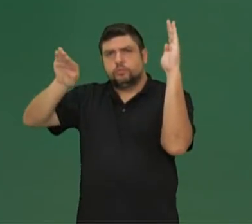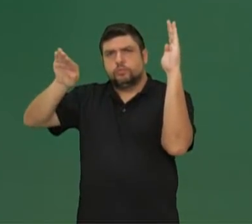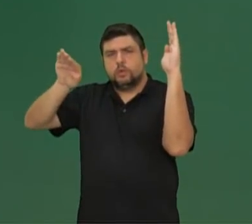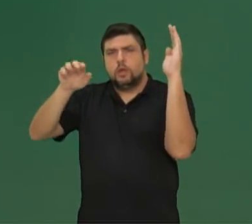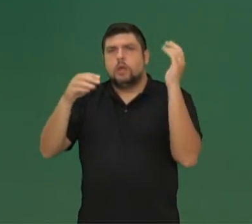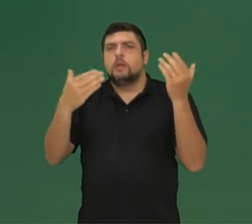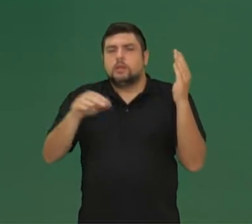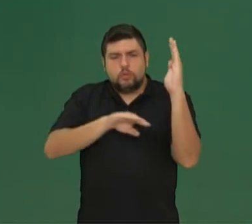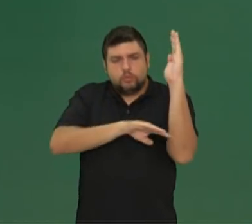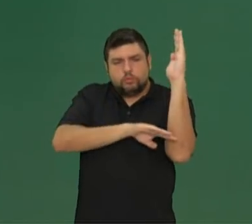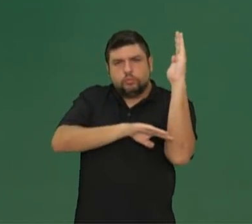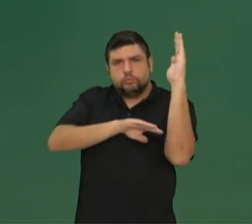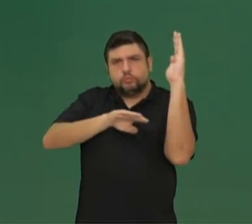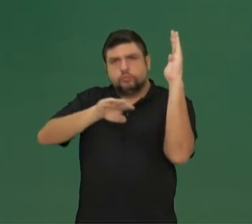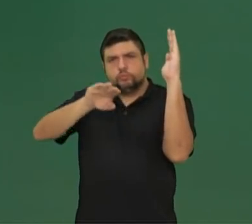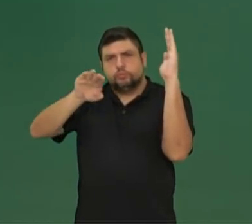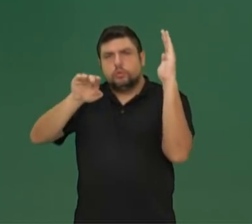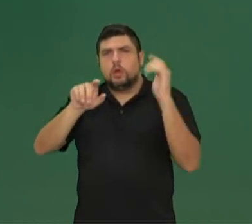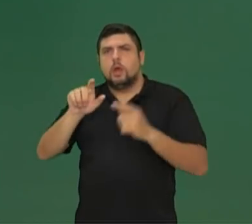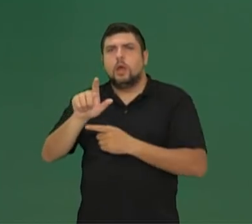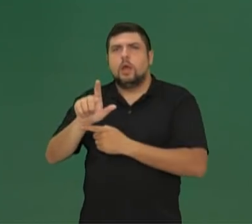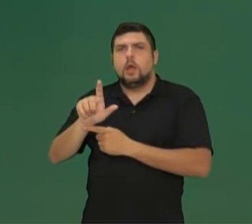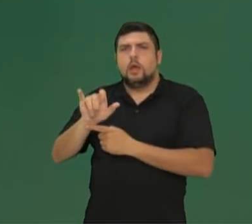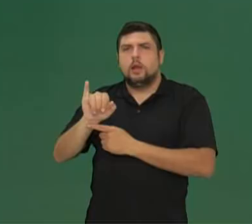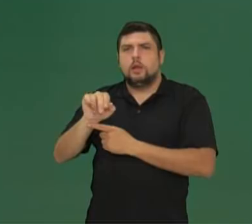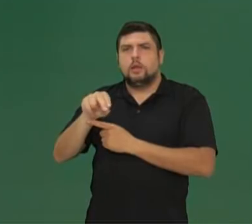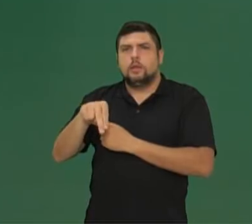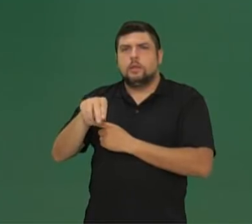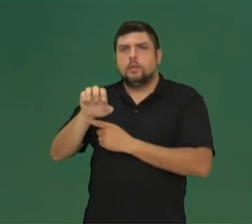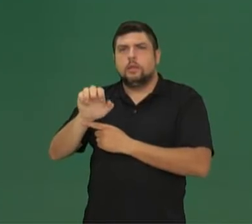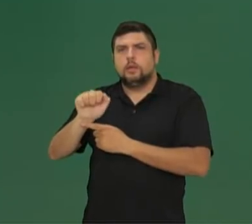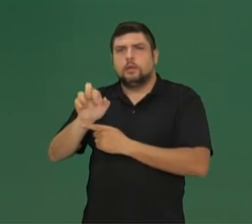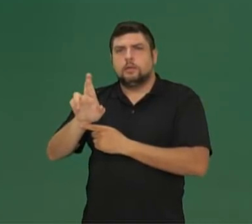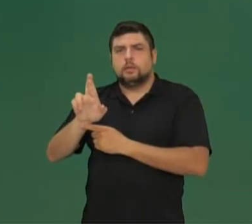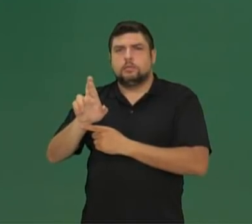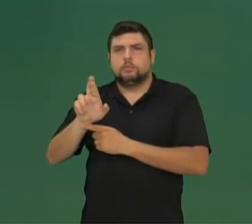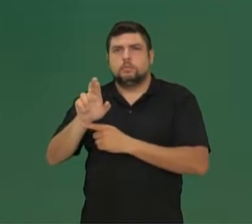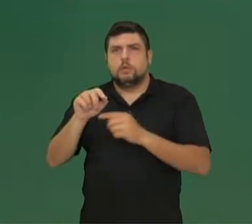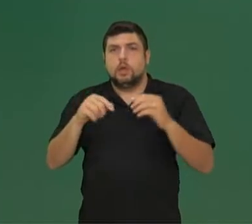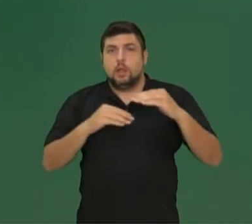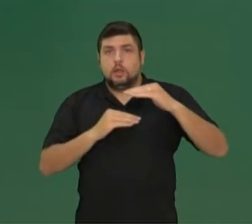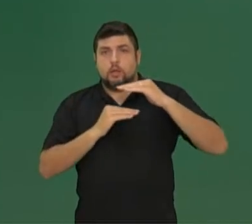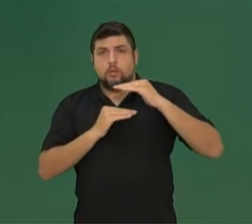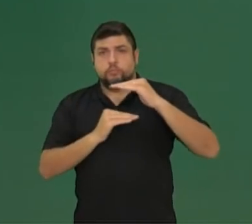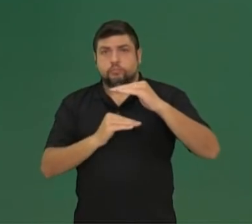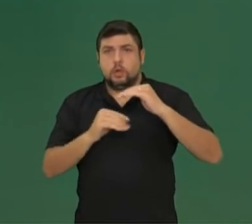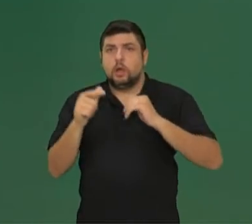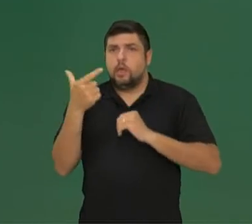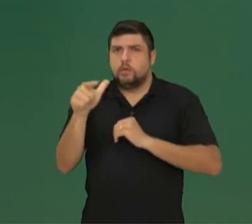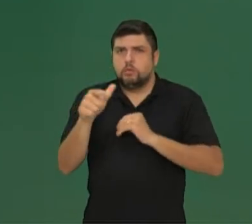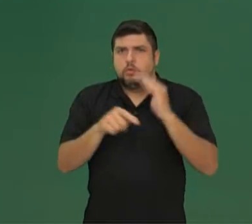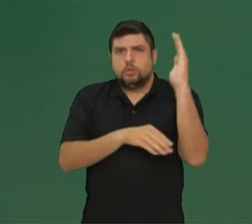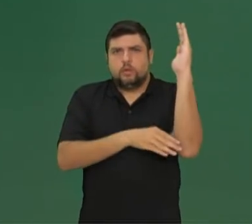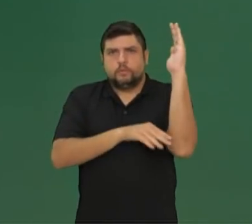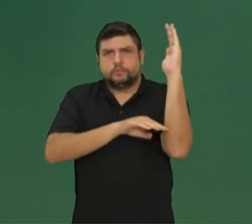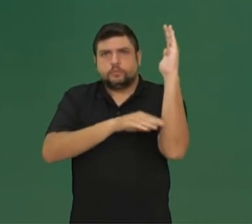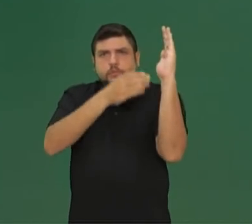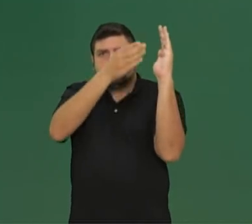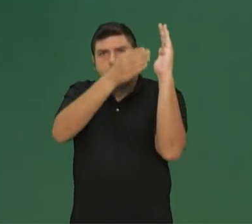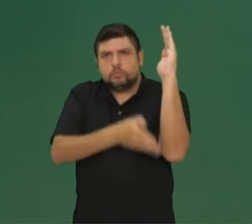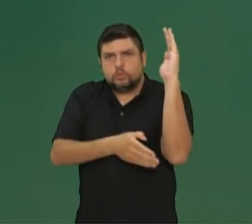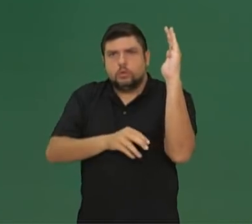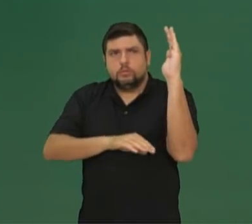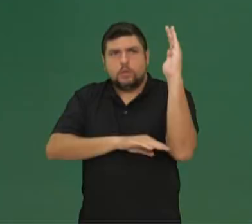função linear, certo? Ela não é paralela a um dos eixos, não está sobre o eixo. Ela tem uma certa inclinação, ela é um